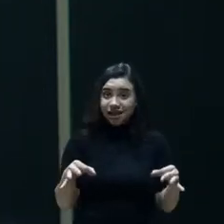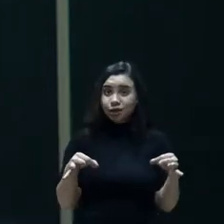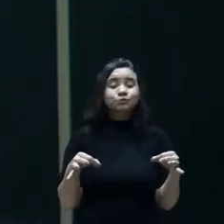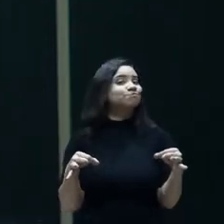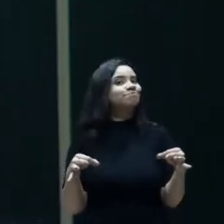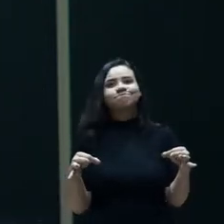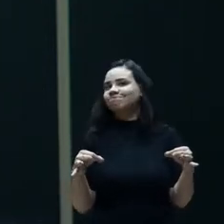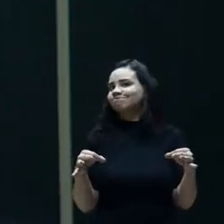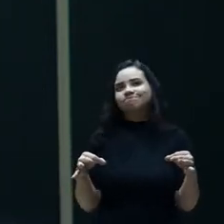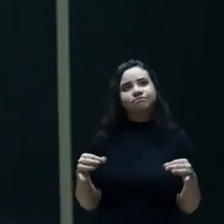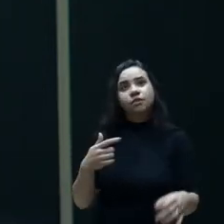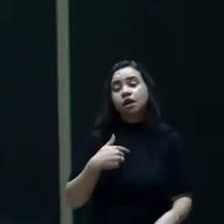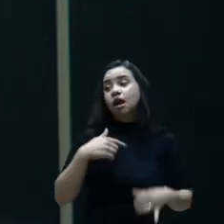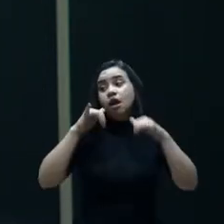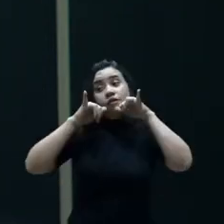eu dar outra palavra para você.